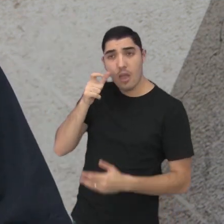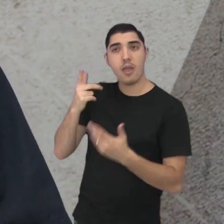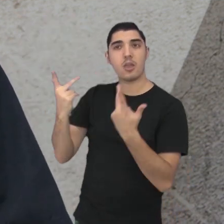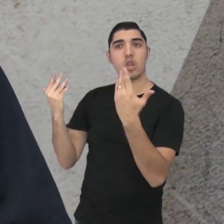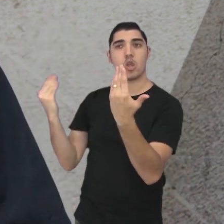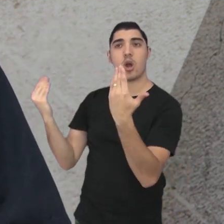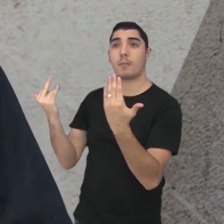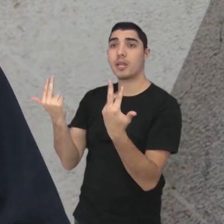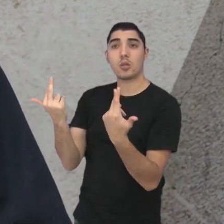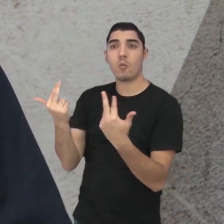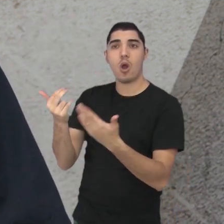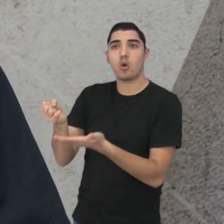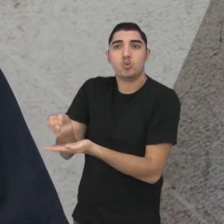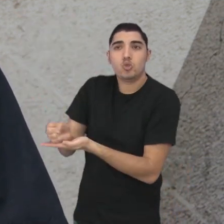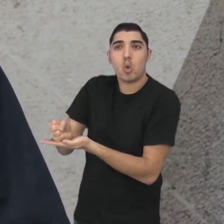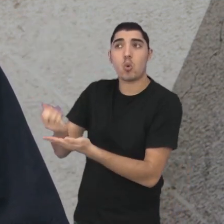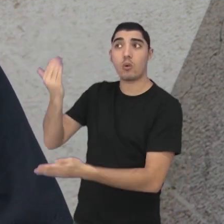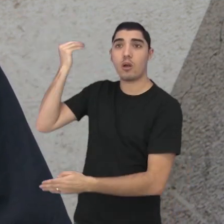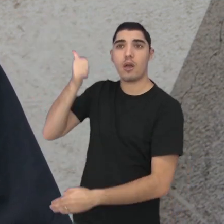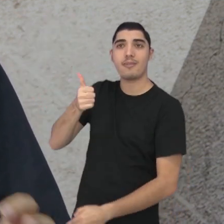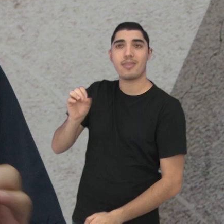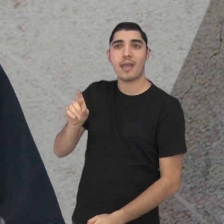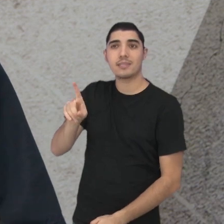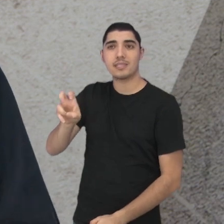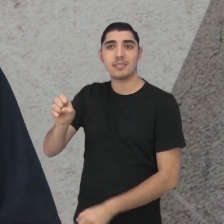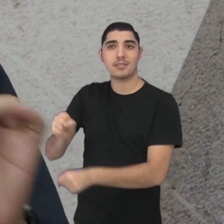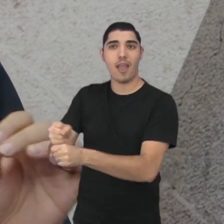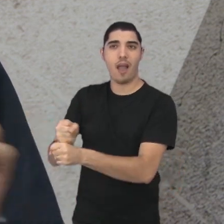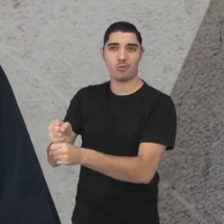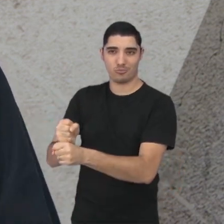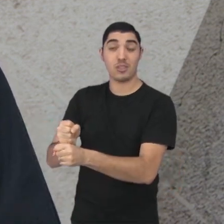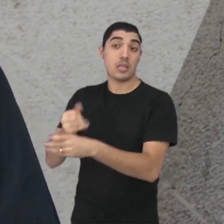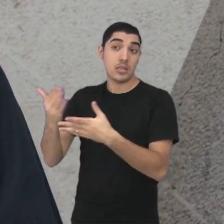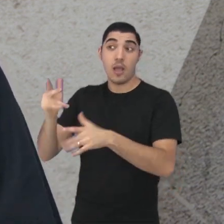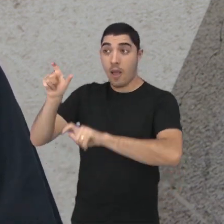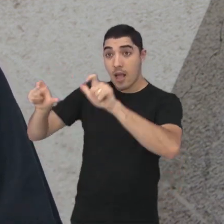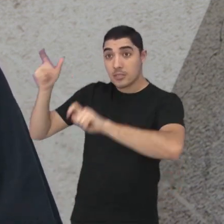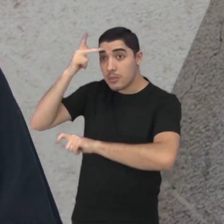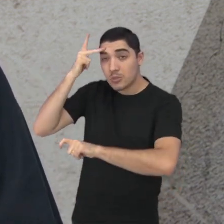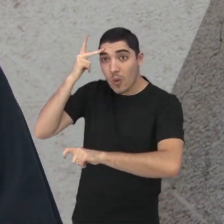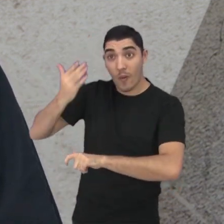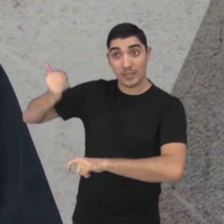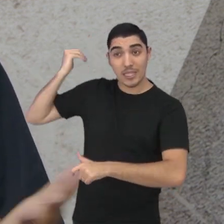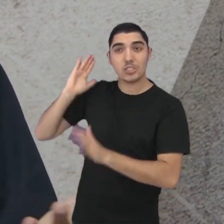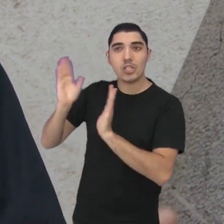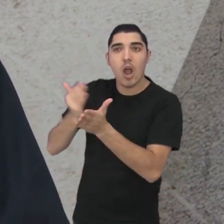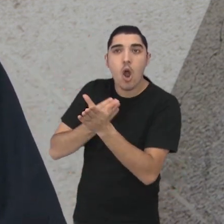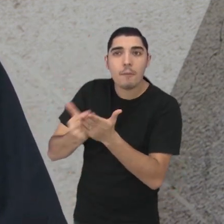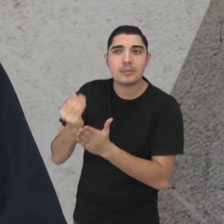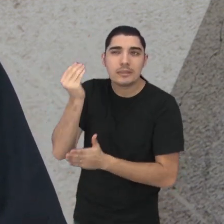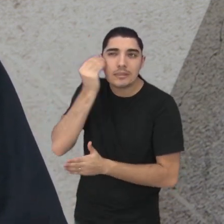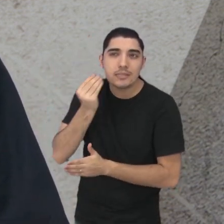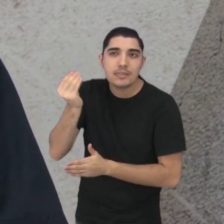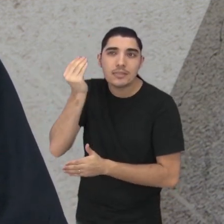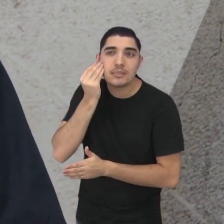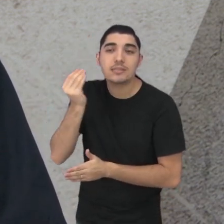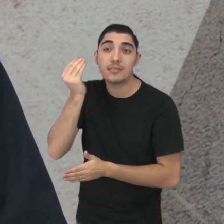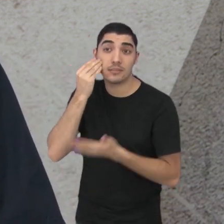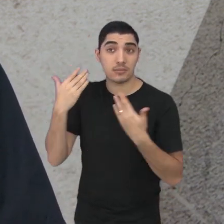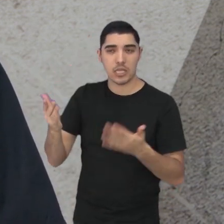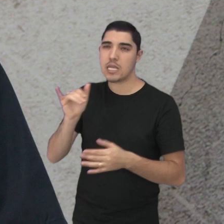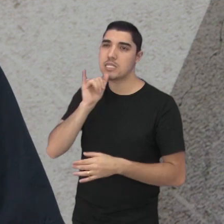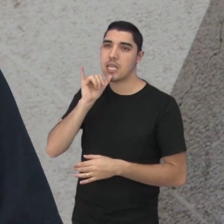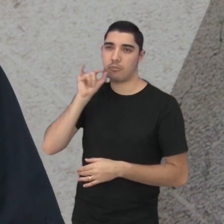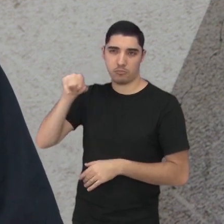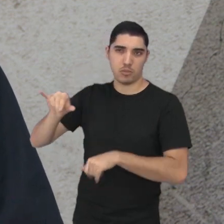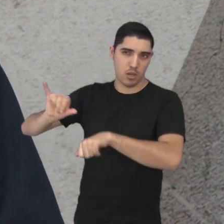praticamente em alguns jogos há uns 10, 15 anos atrás. O pessoal já estava experimentando ali, ou seja, forçando a tecnologia a avançar. Então, sim, eu acho que é crucial,